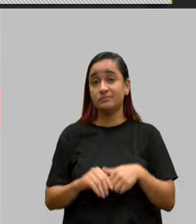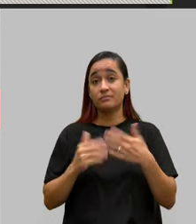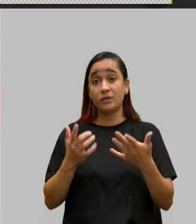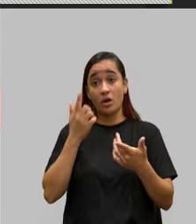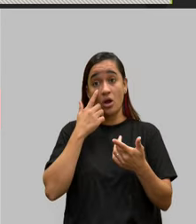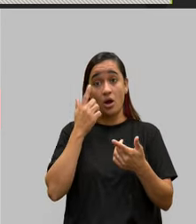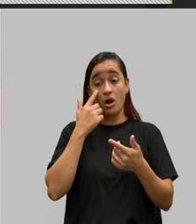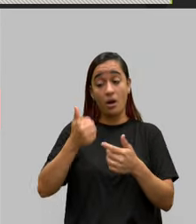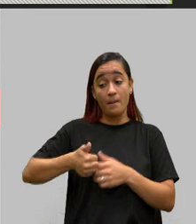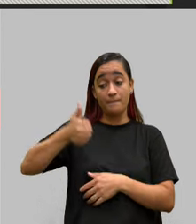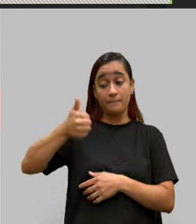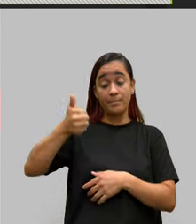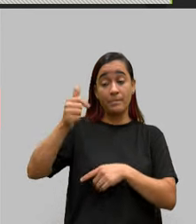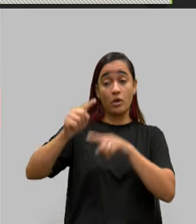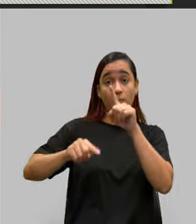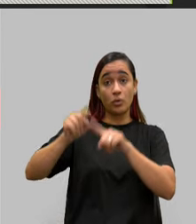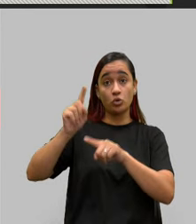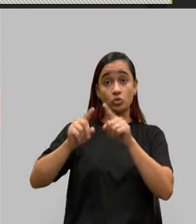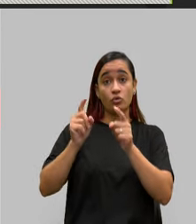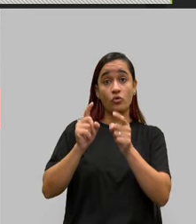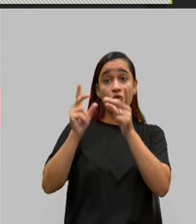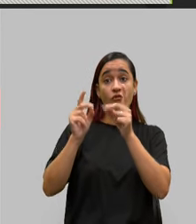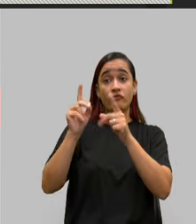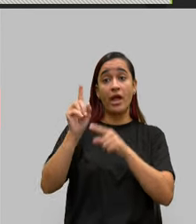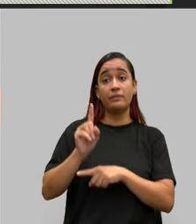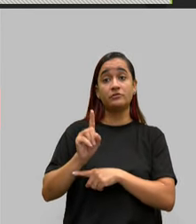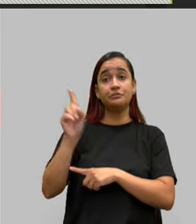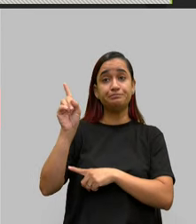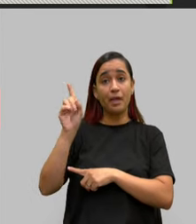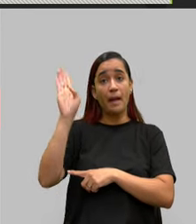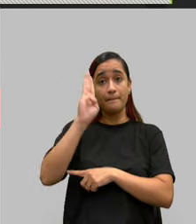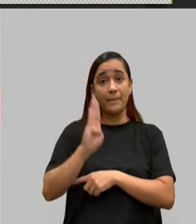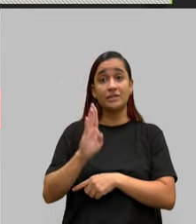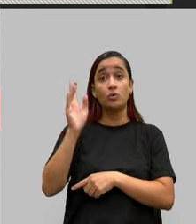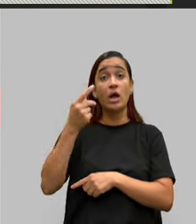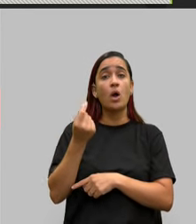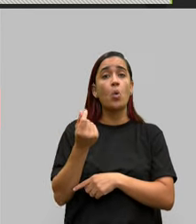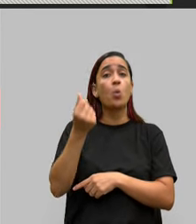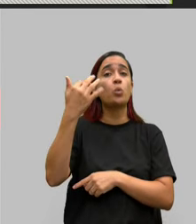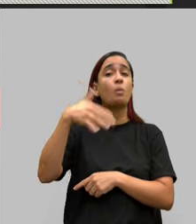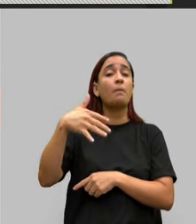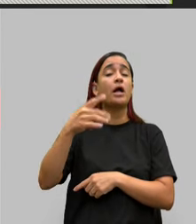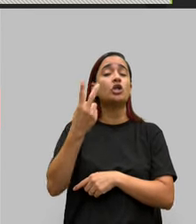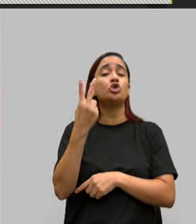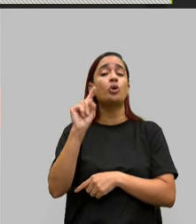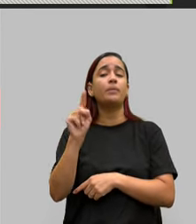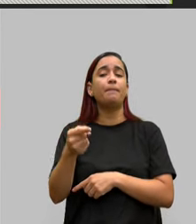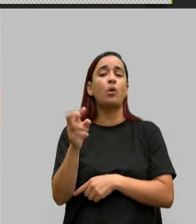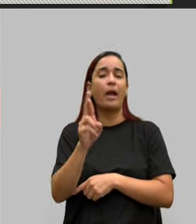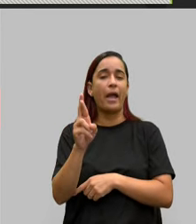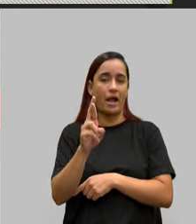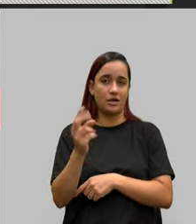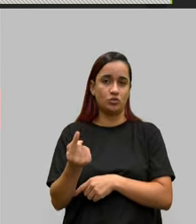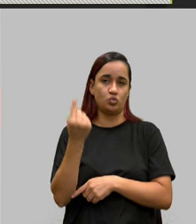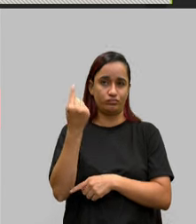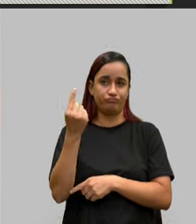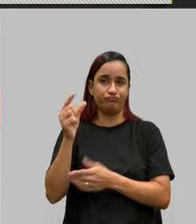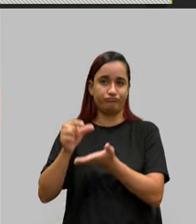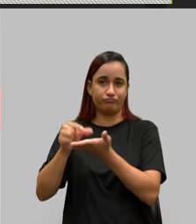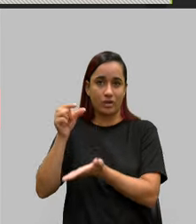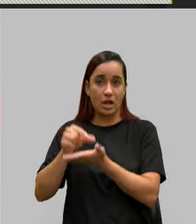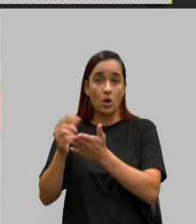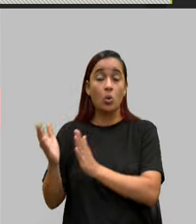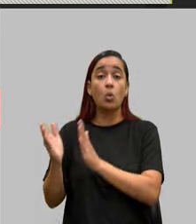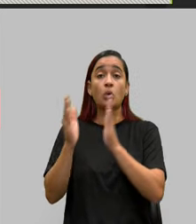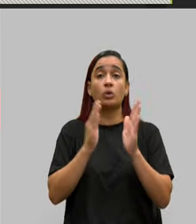no Brasil com a concentração de 200 mg por ml custando mais de R 2.500 o frasco do outro lado ali tá o meva que